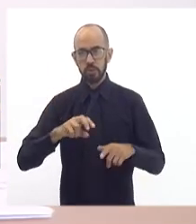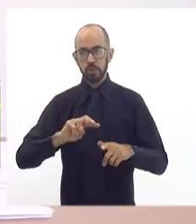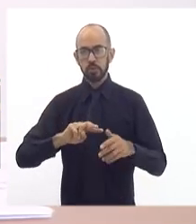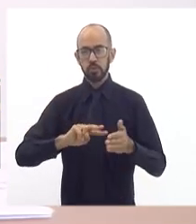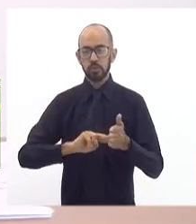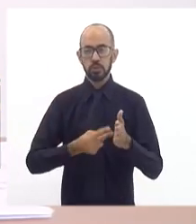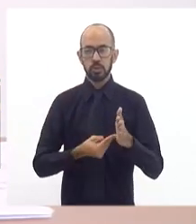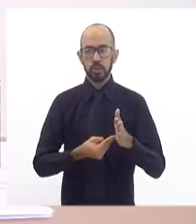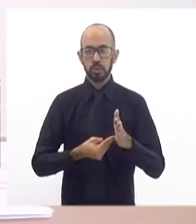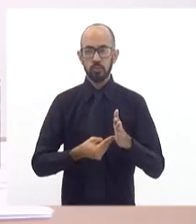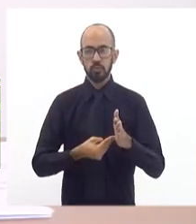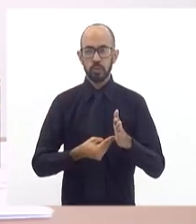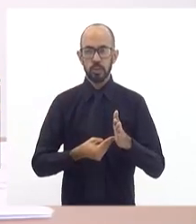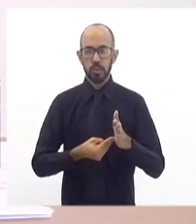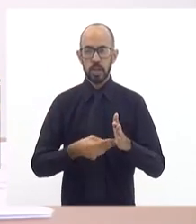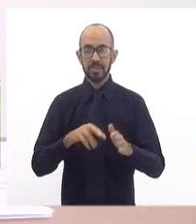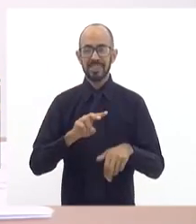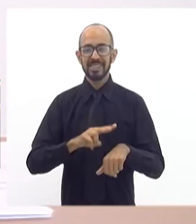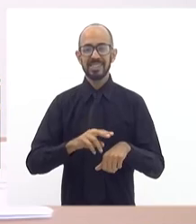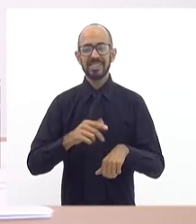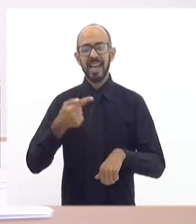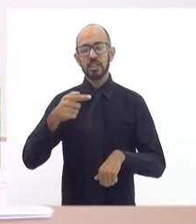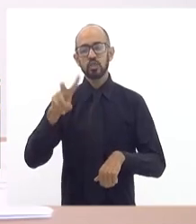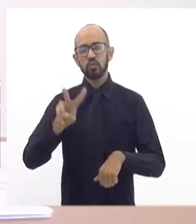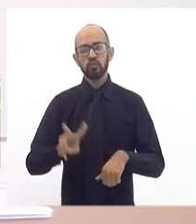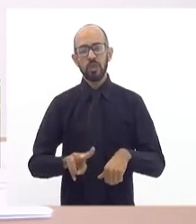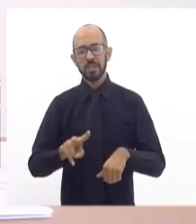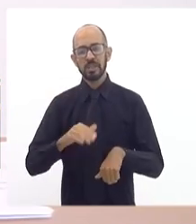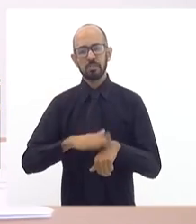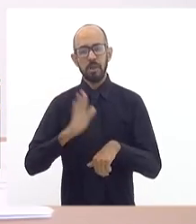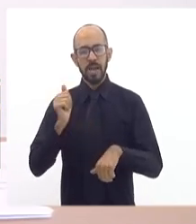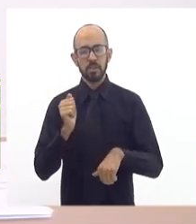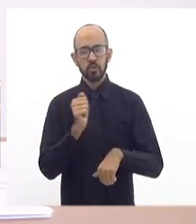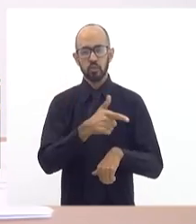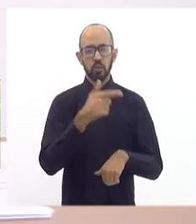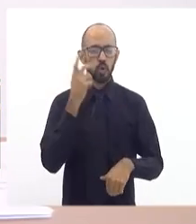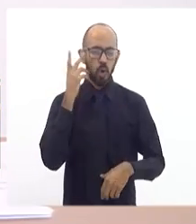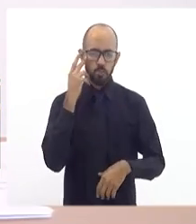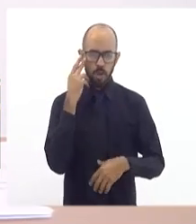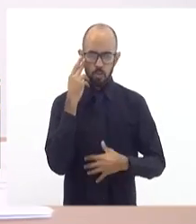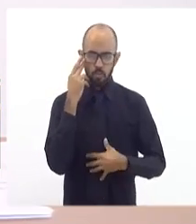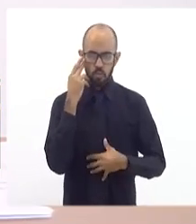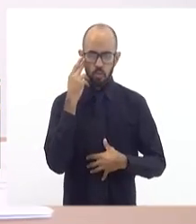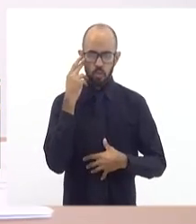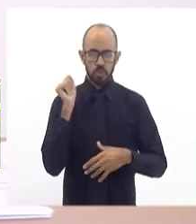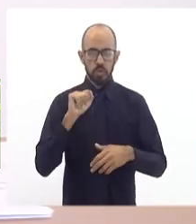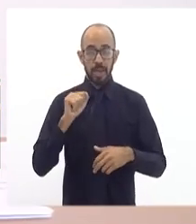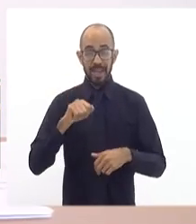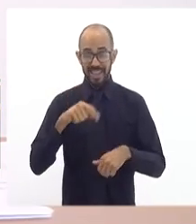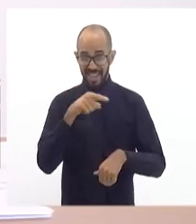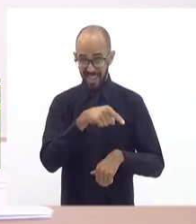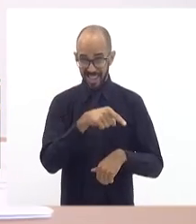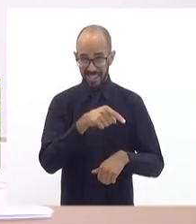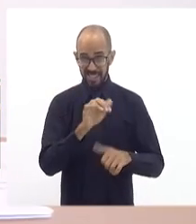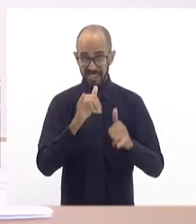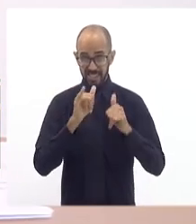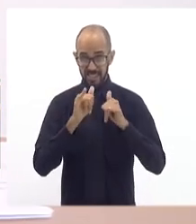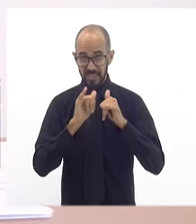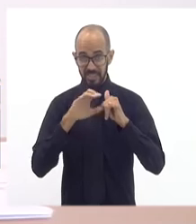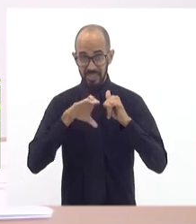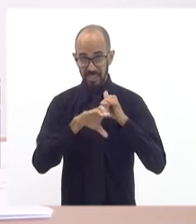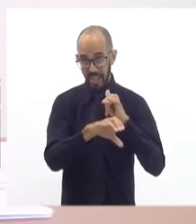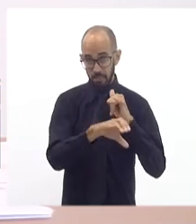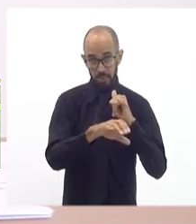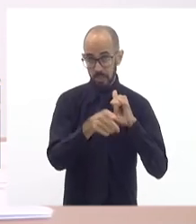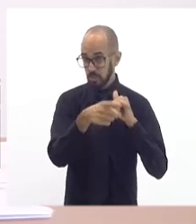térmica a gás contratada no leilão normal ou seja essas térmicas caríssimos que foram contratadas são